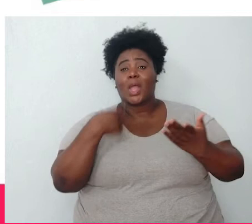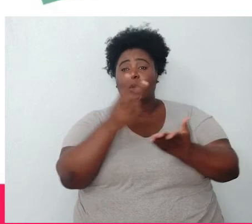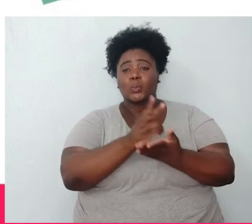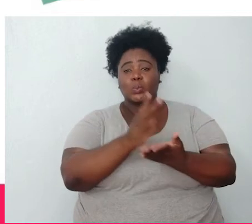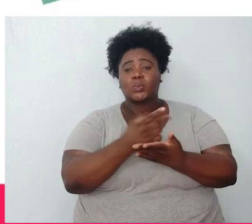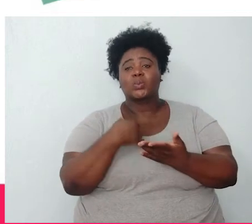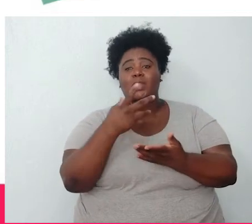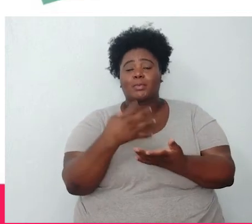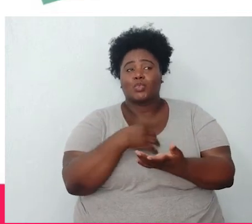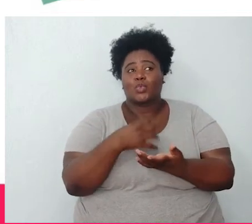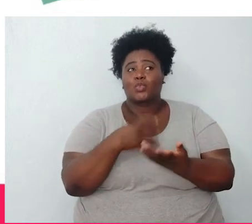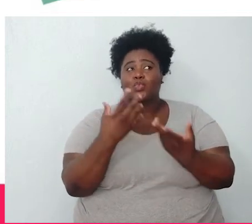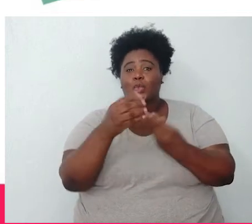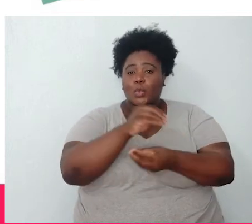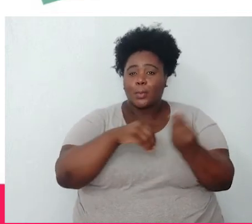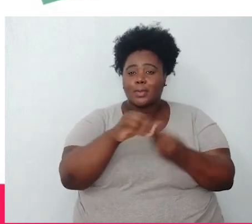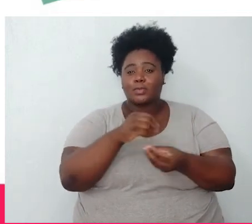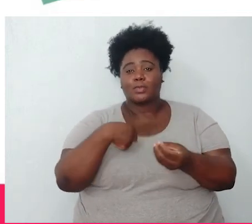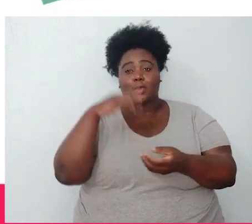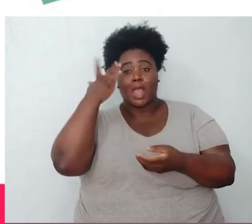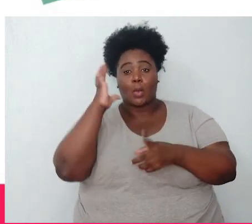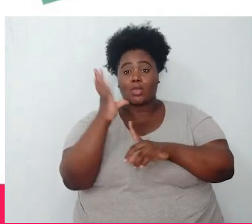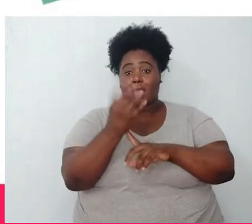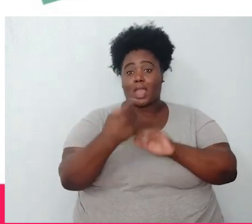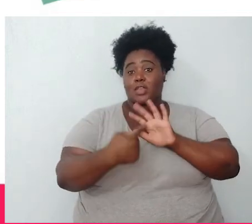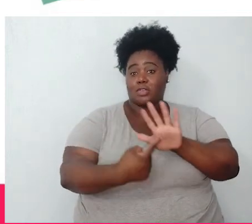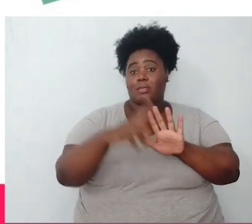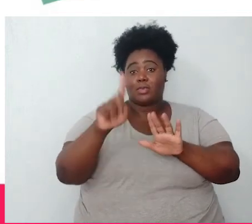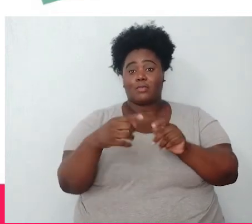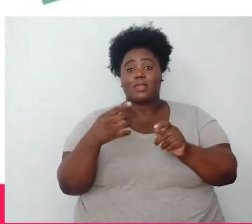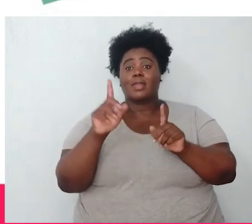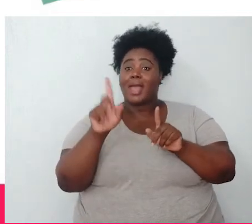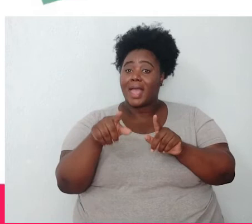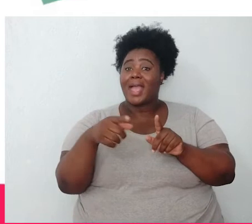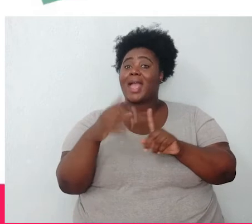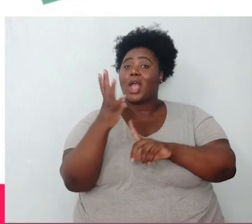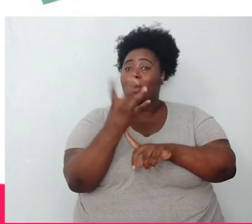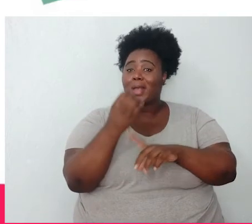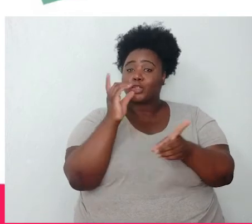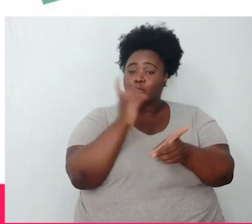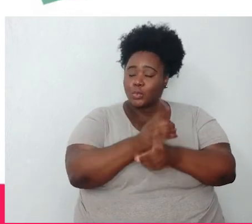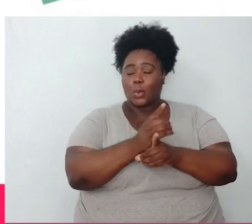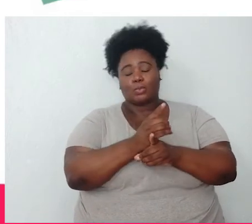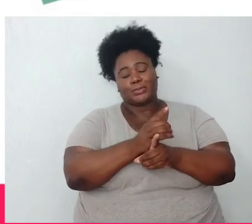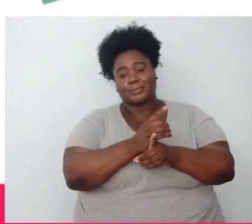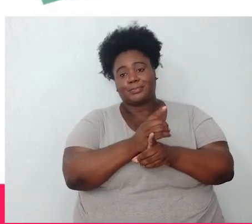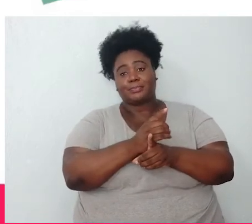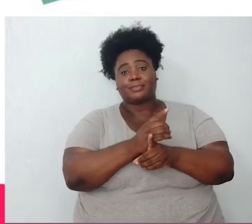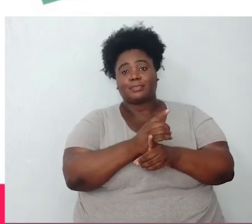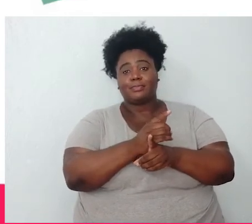Sempre de uma forma muito híbrida. E eu acho que a arte da performance, de maneira geral, ela é essa arte do encontro,